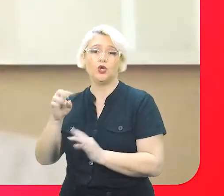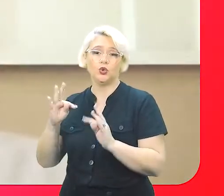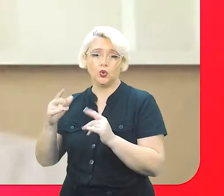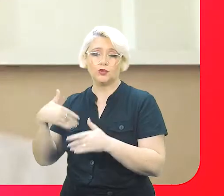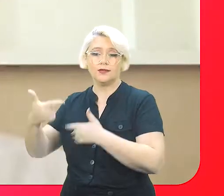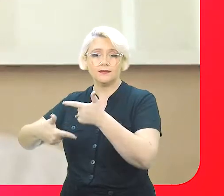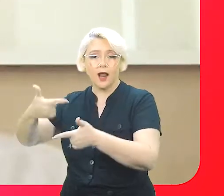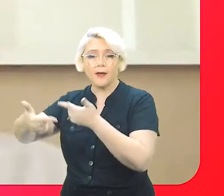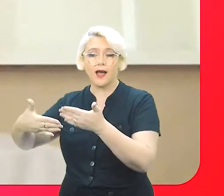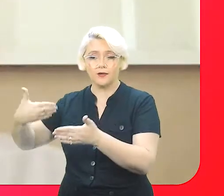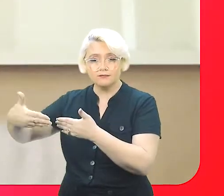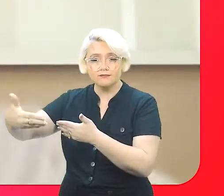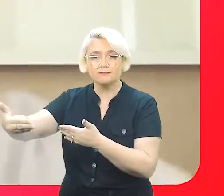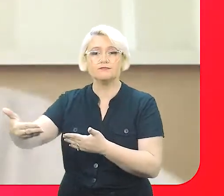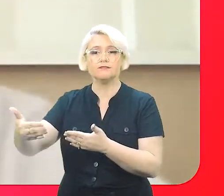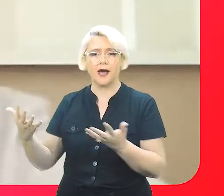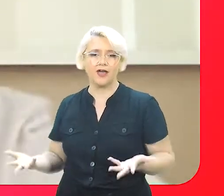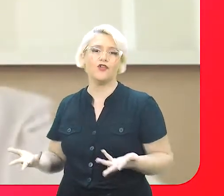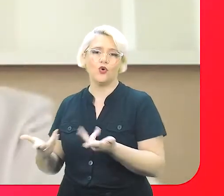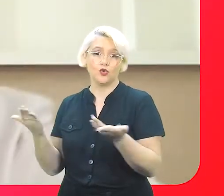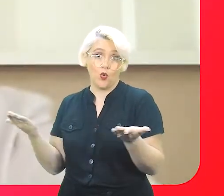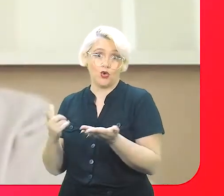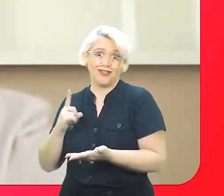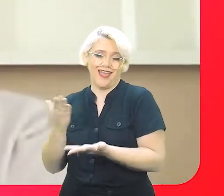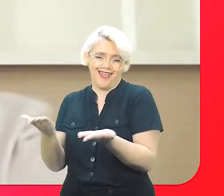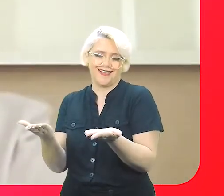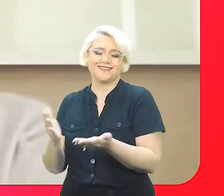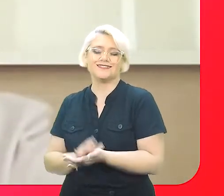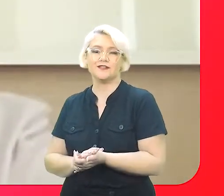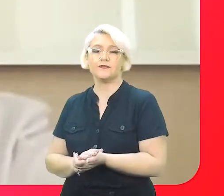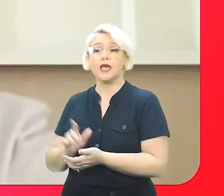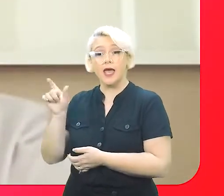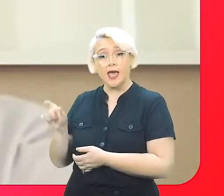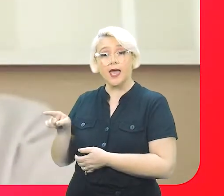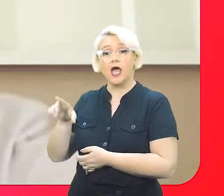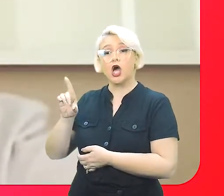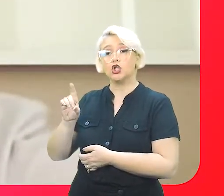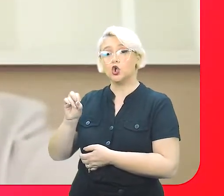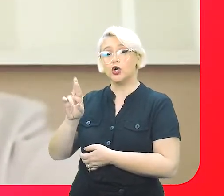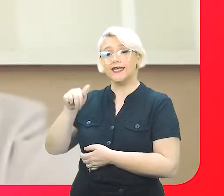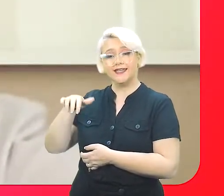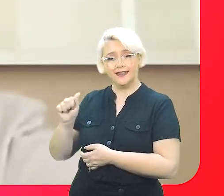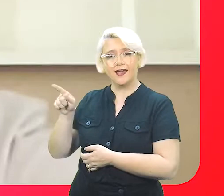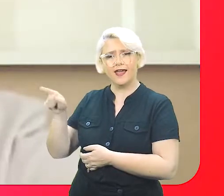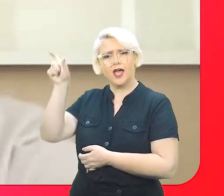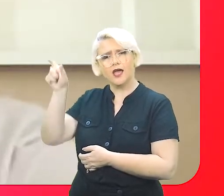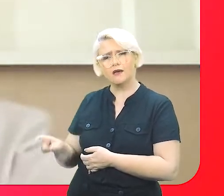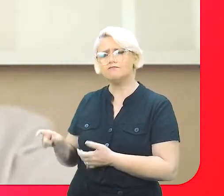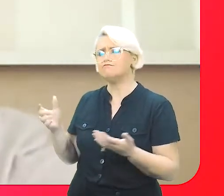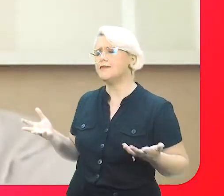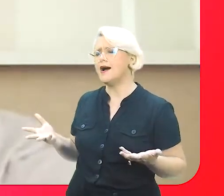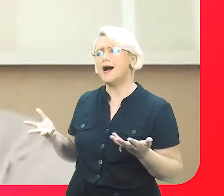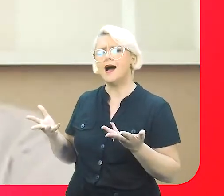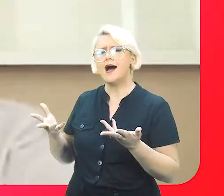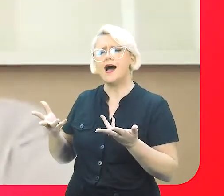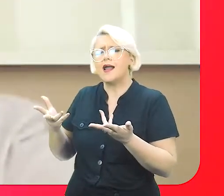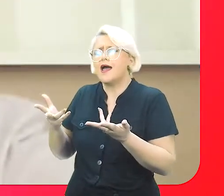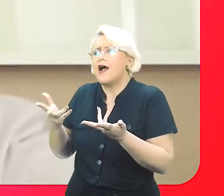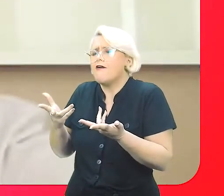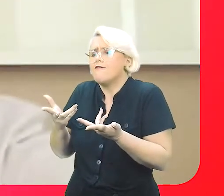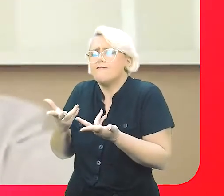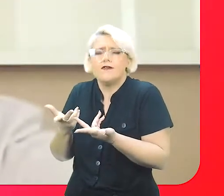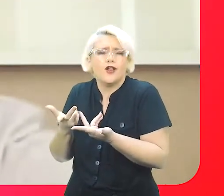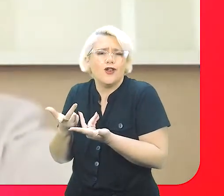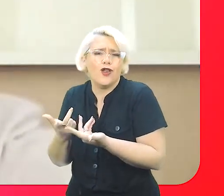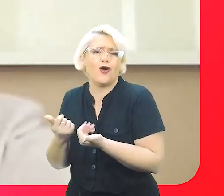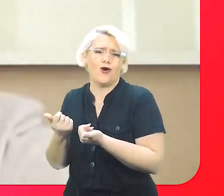esse trabalho maravilhoso que ela fez. E a dona Dorina era uma pessoa encantadora,